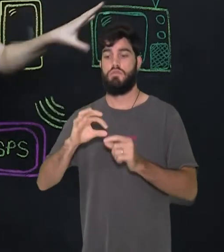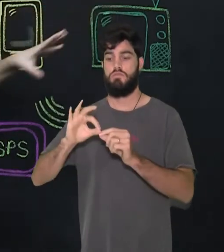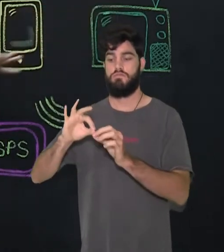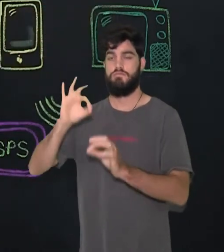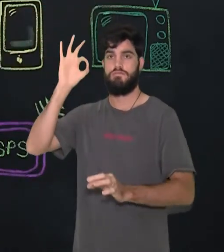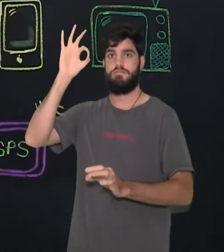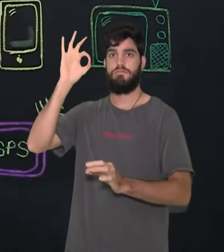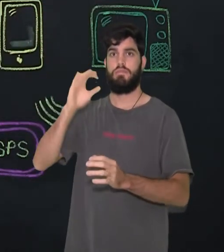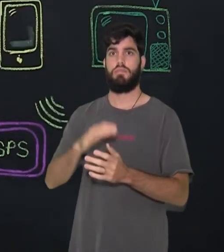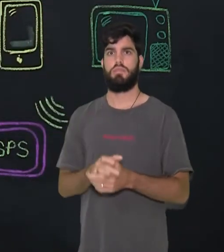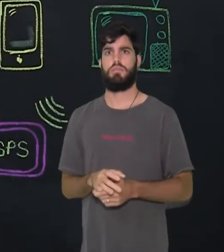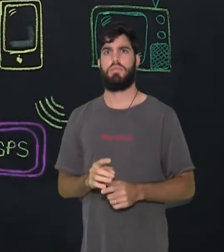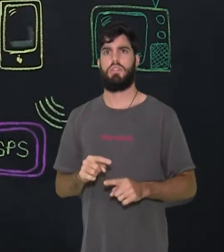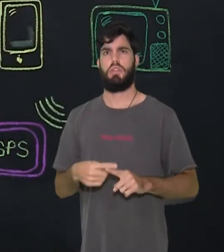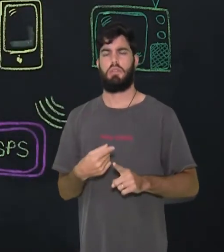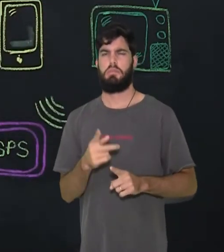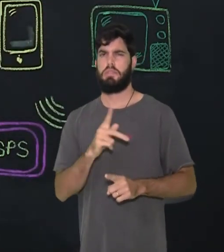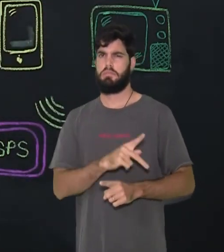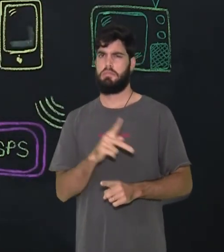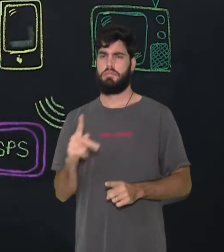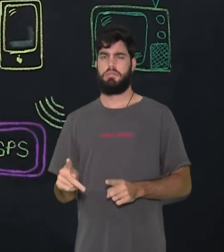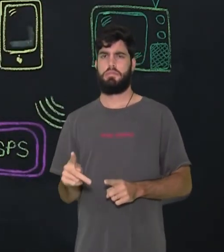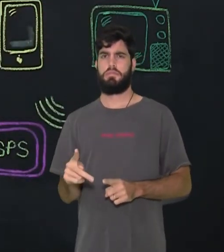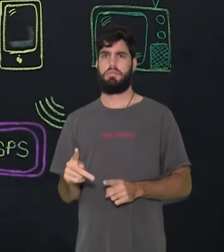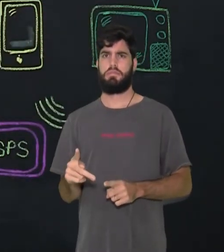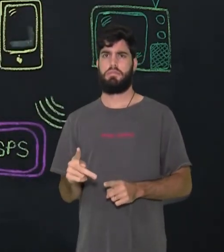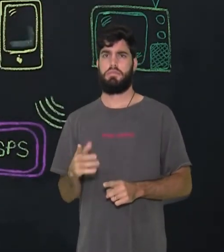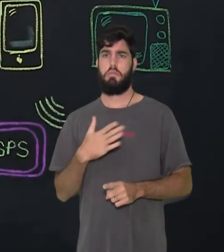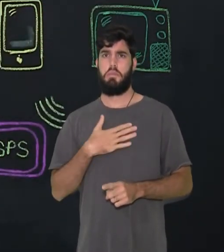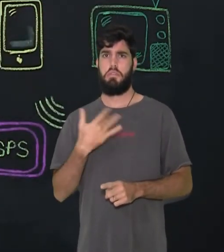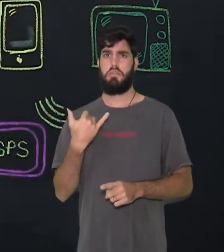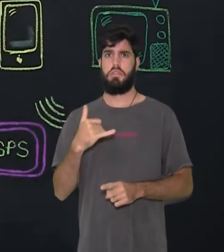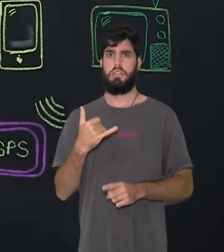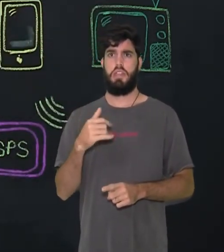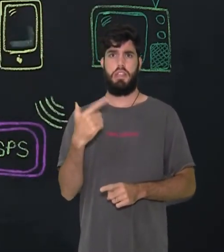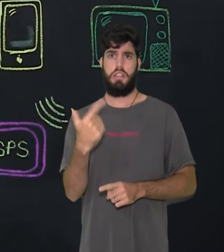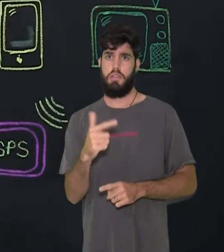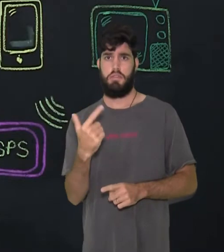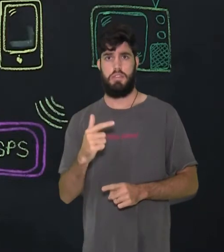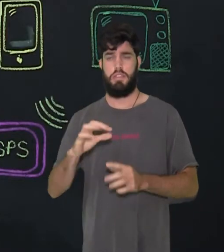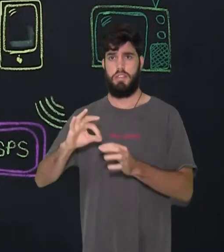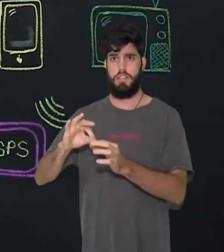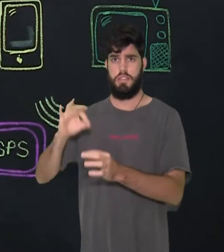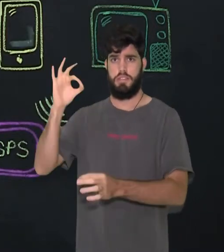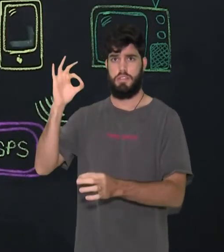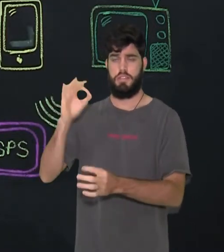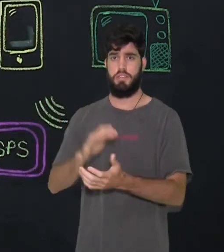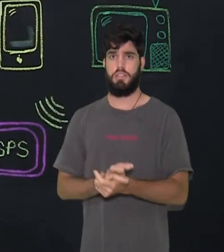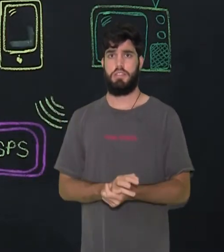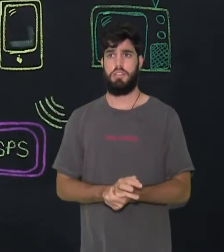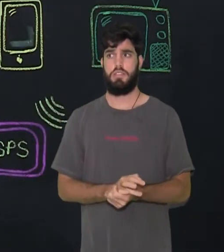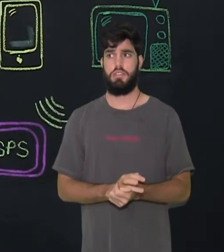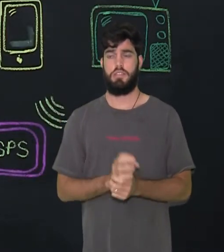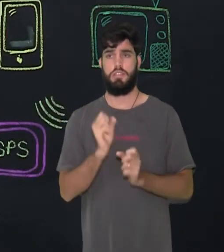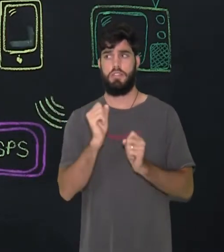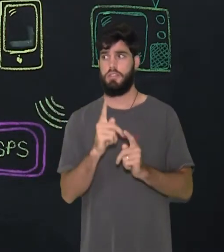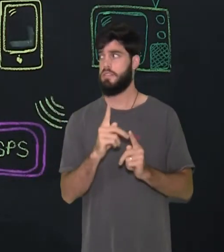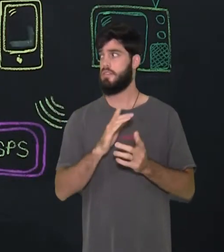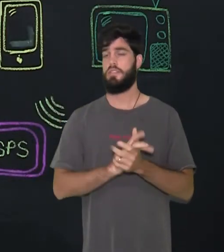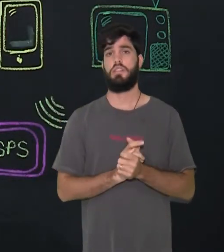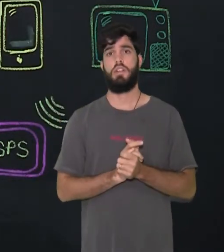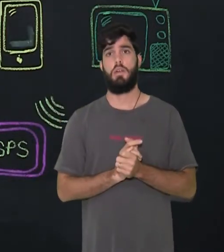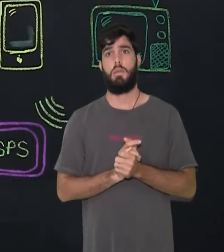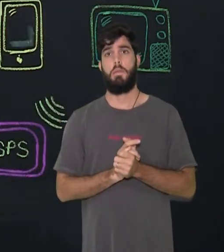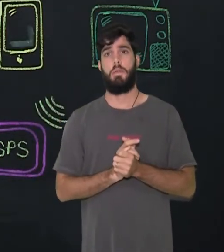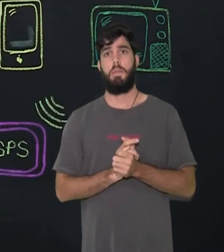antenas. Mas aí você fala assim para mim, mas professora, meu celular não tem antena. Tá, se você é da